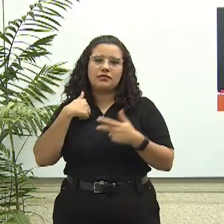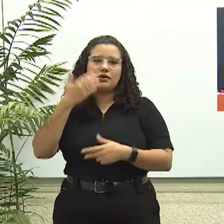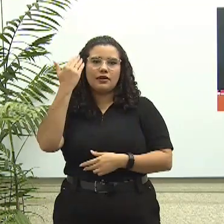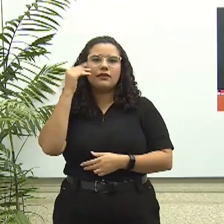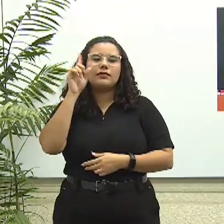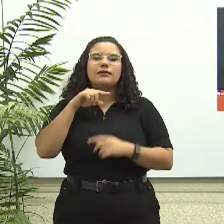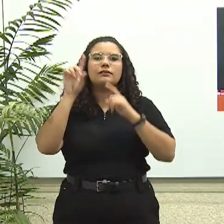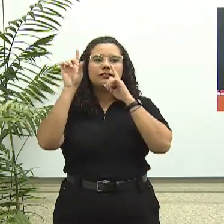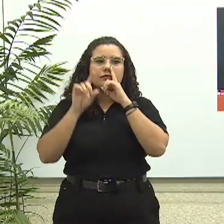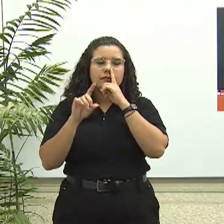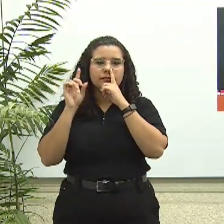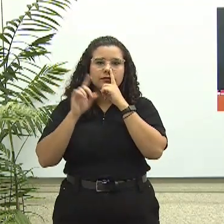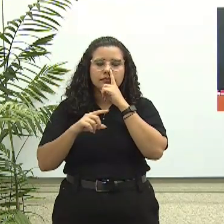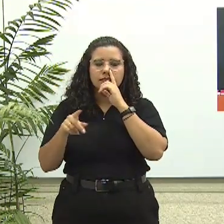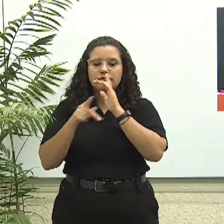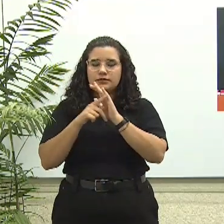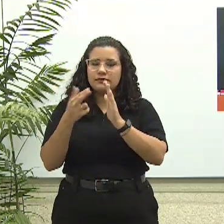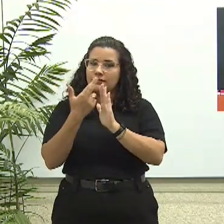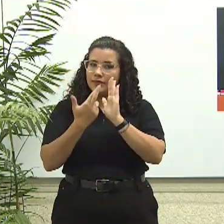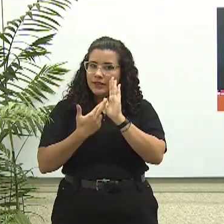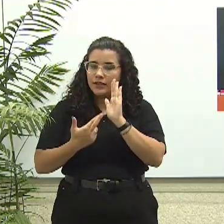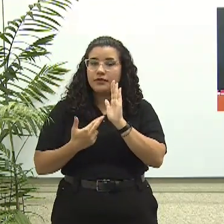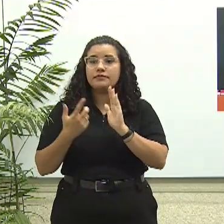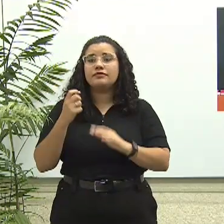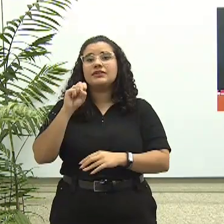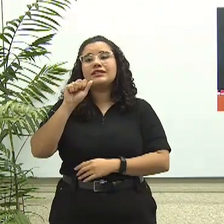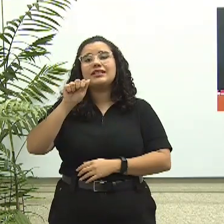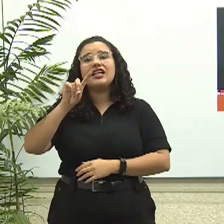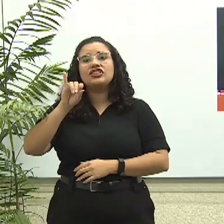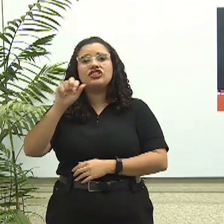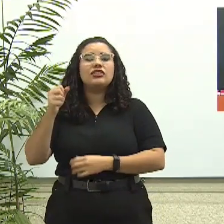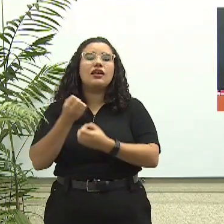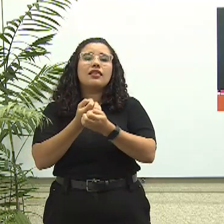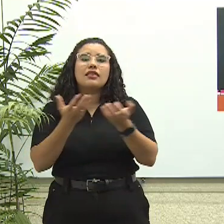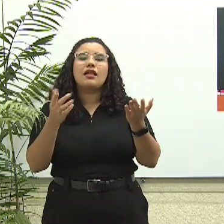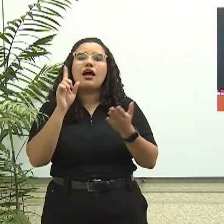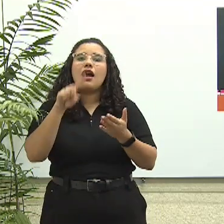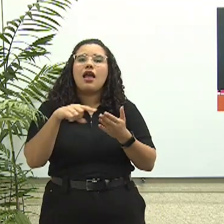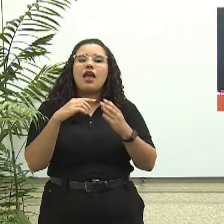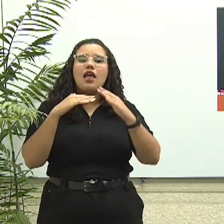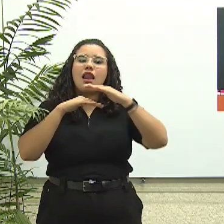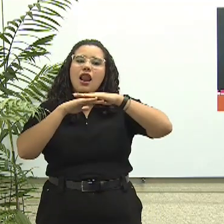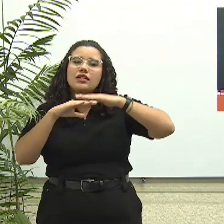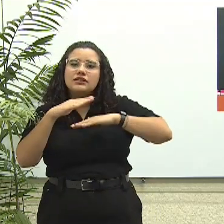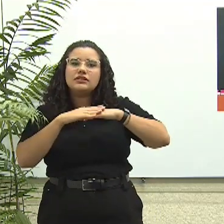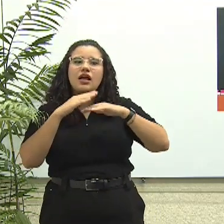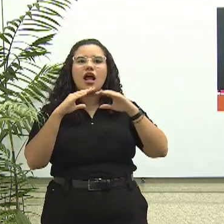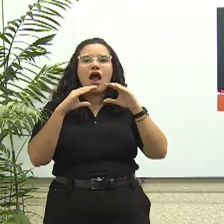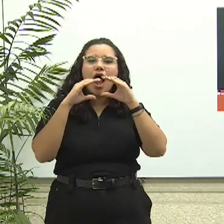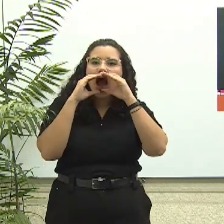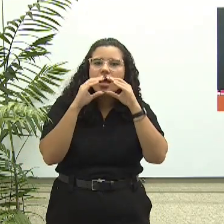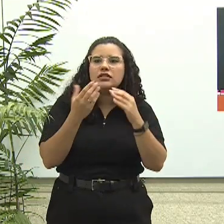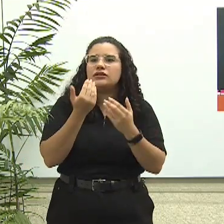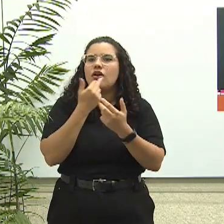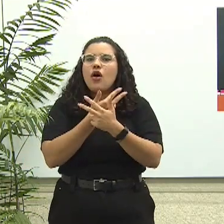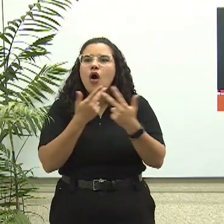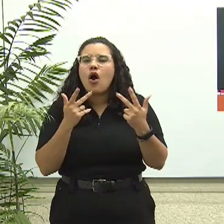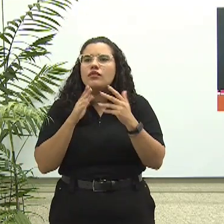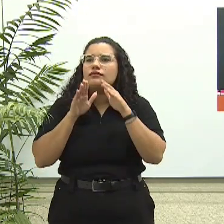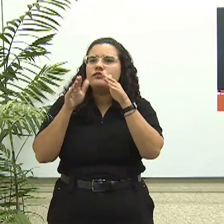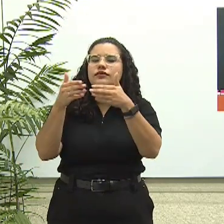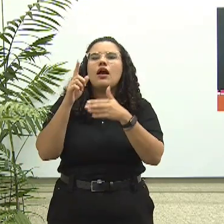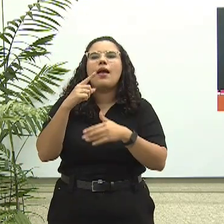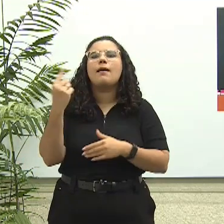redação e aí assim a Sadia oferecia lasanhas e lanches e aqueles hambúrguers e montes de micro-ondas você